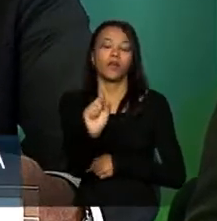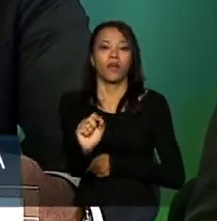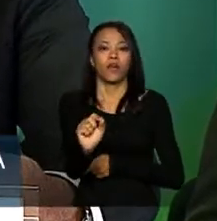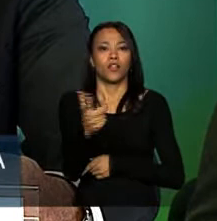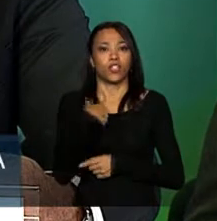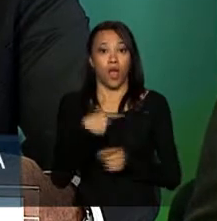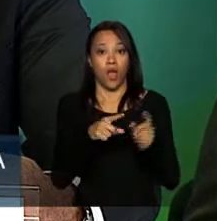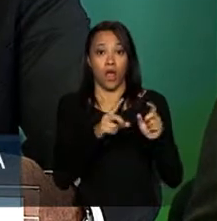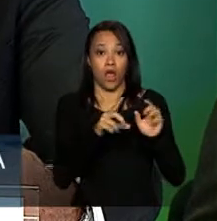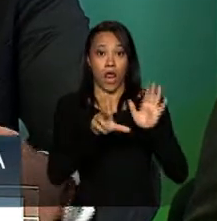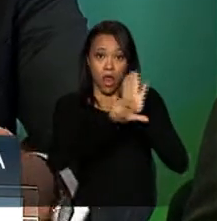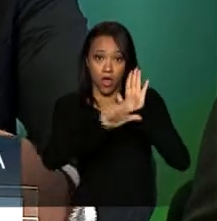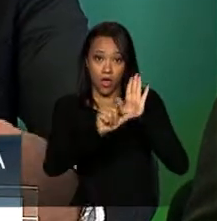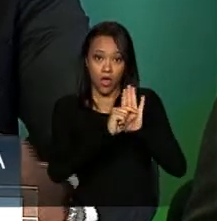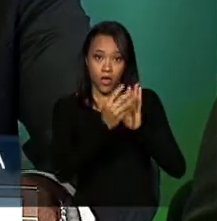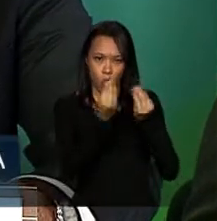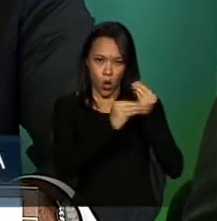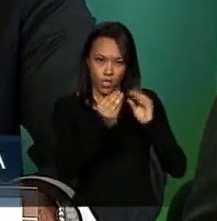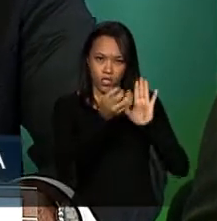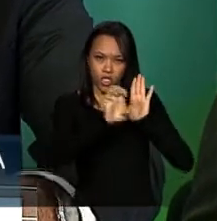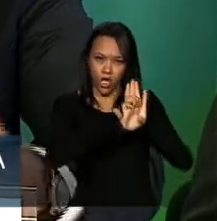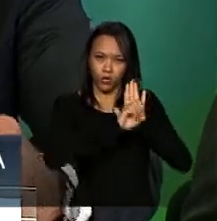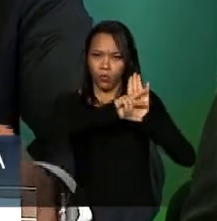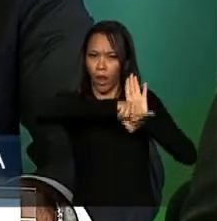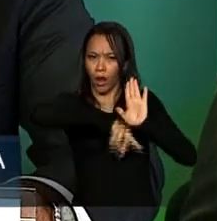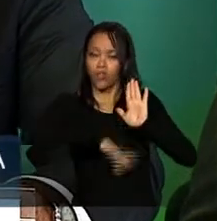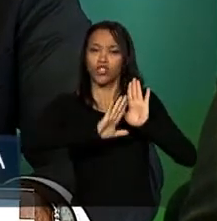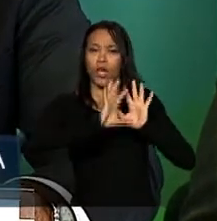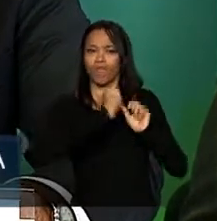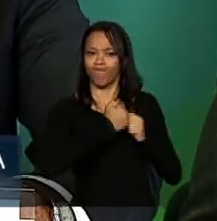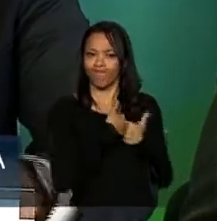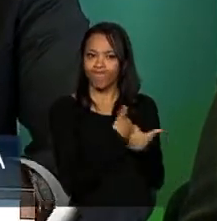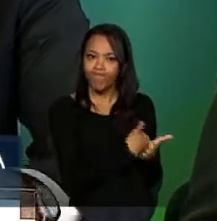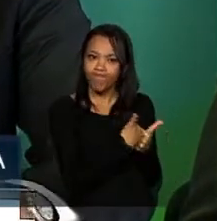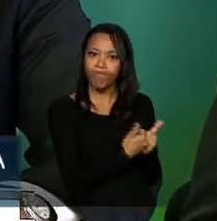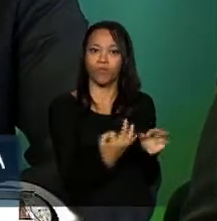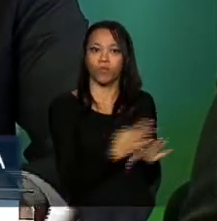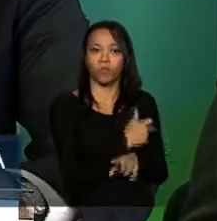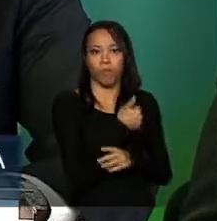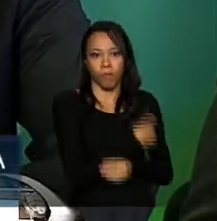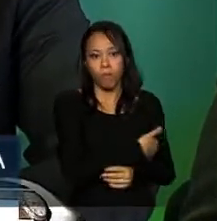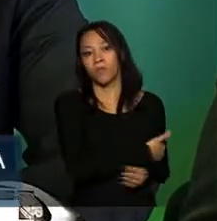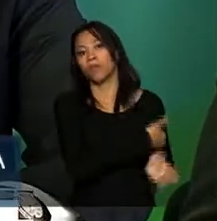parte jurídica e vamos agora trabalhar com determinação. Eu pretendo, nos próximos dias,